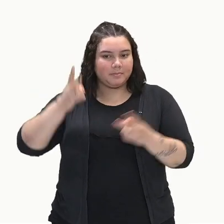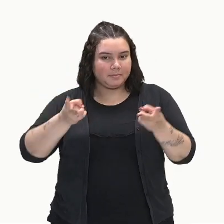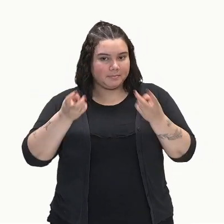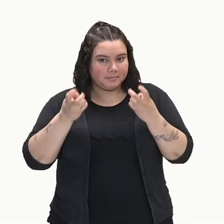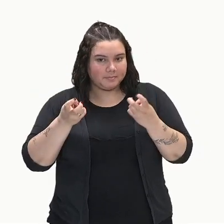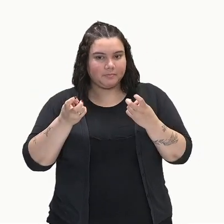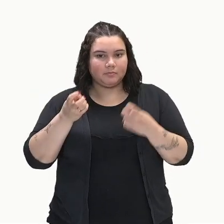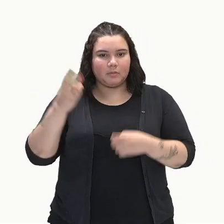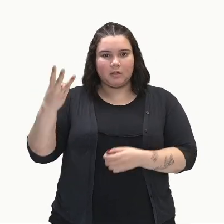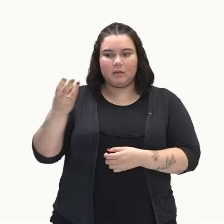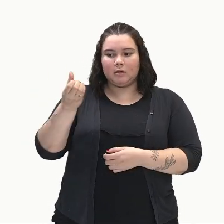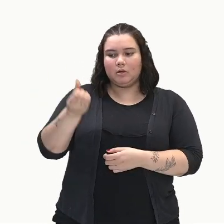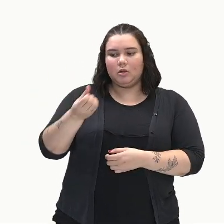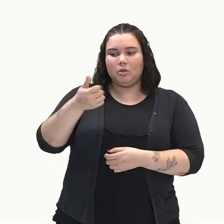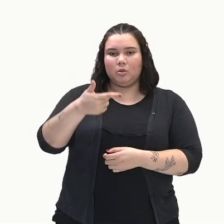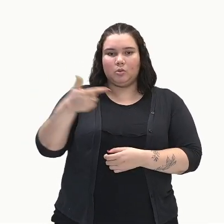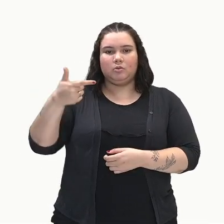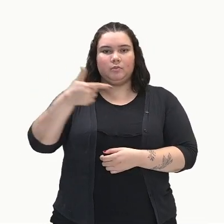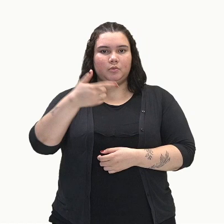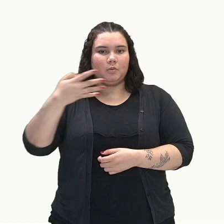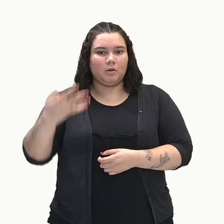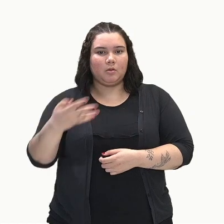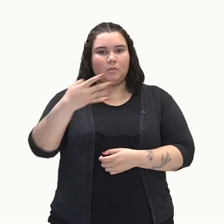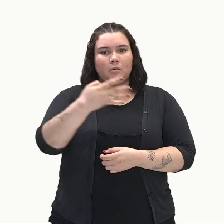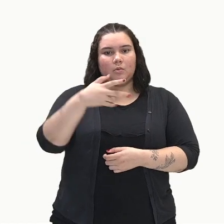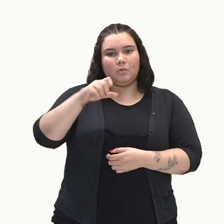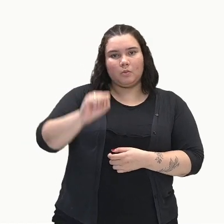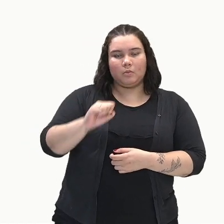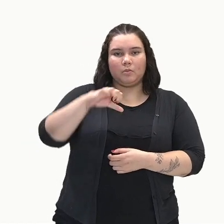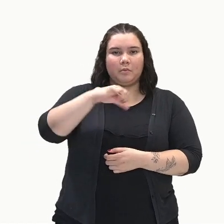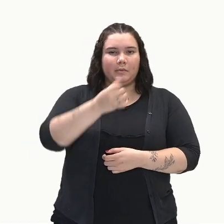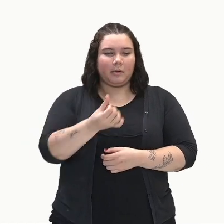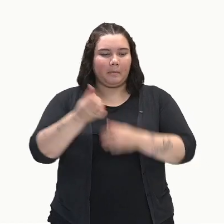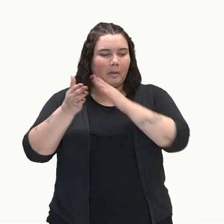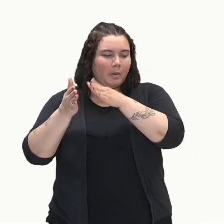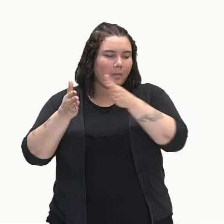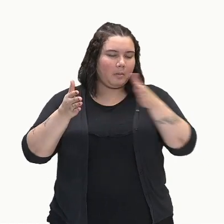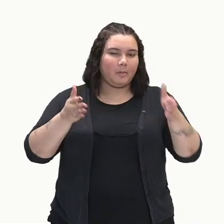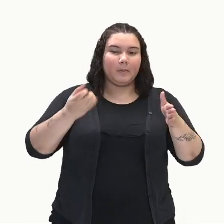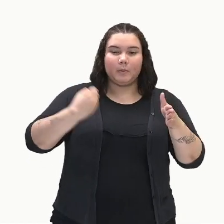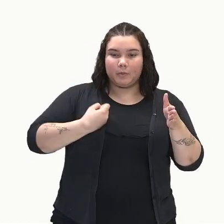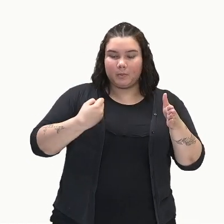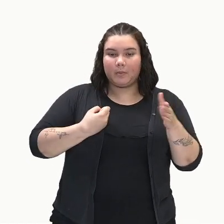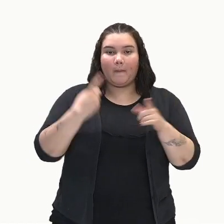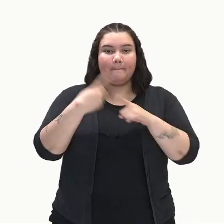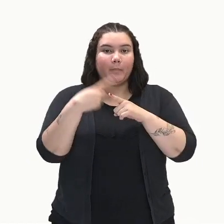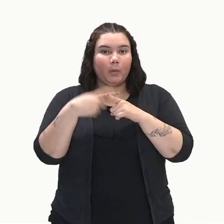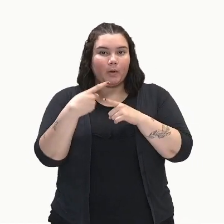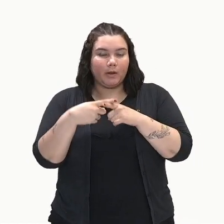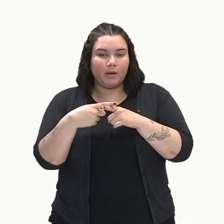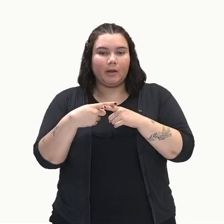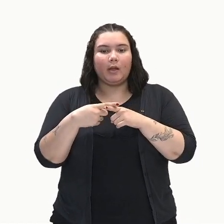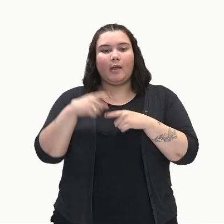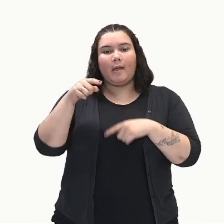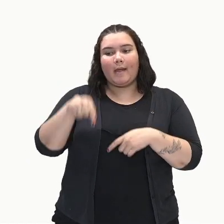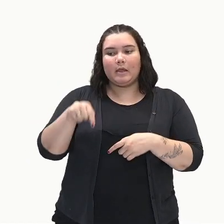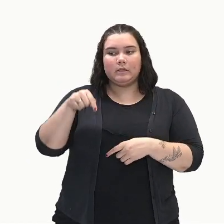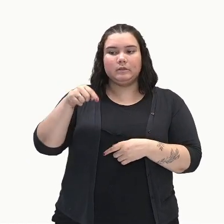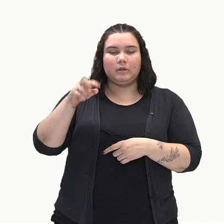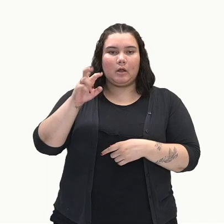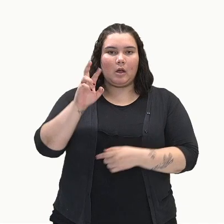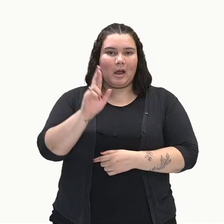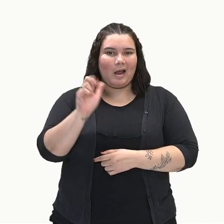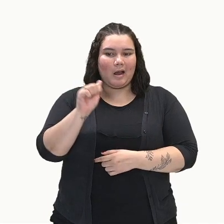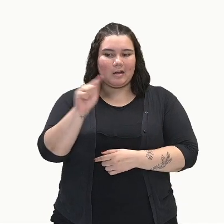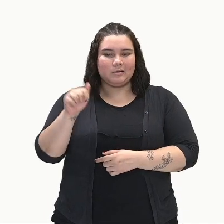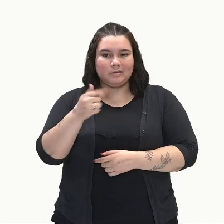3, 6, 12, 24, 48, tá? Isso porque a nossa razão é igual a 2. Porque